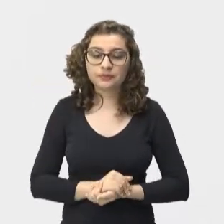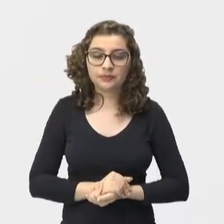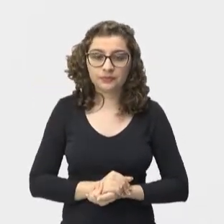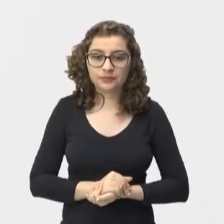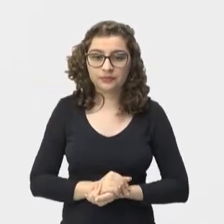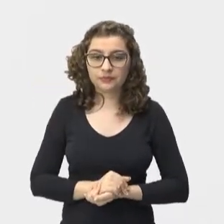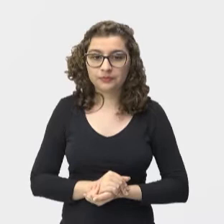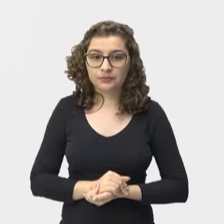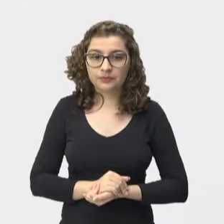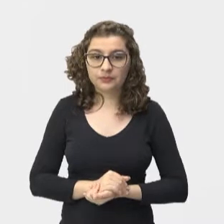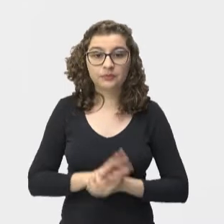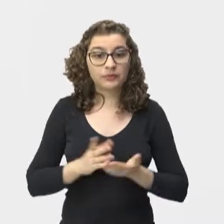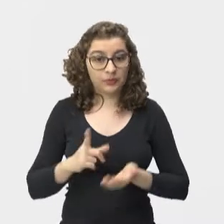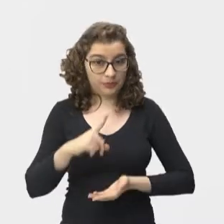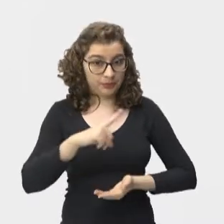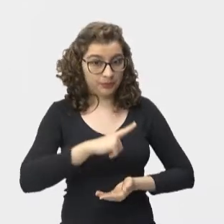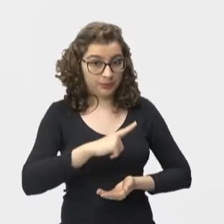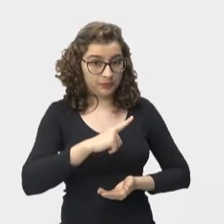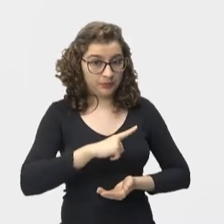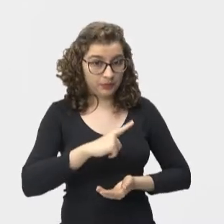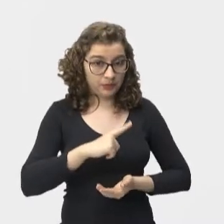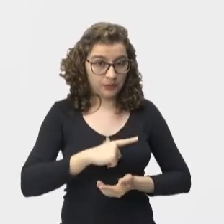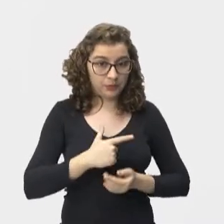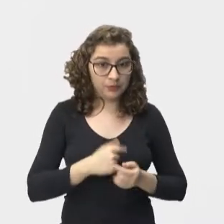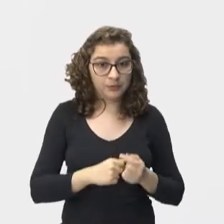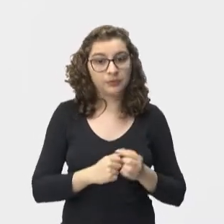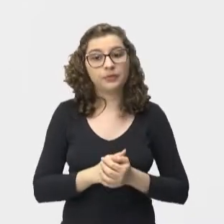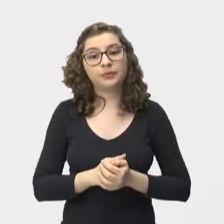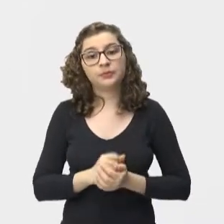Estão constituídas por